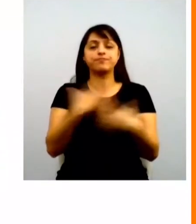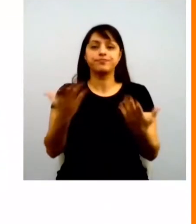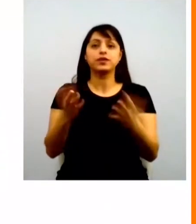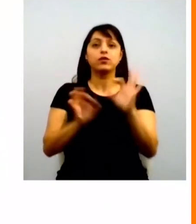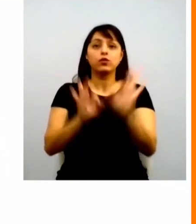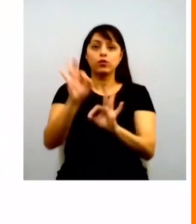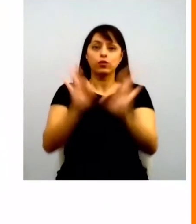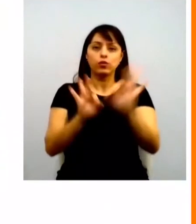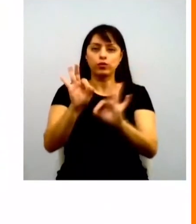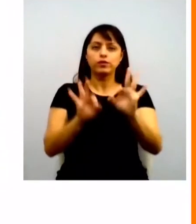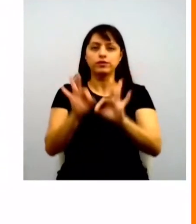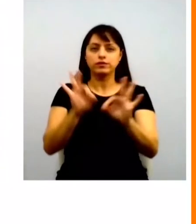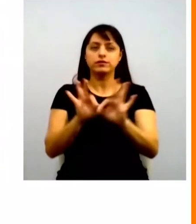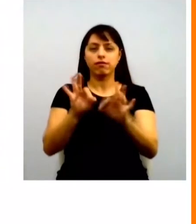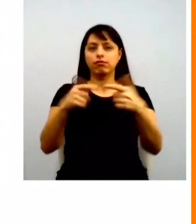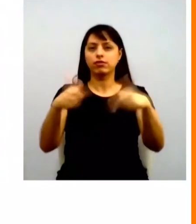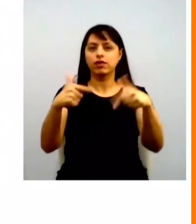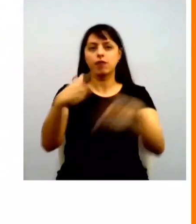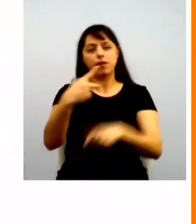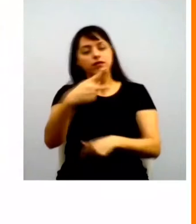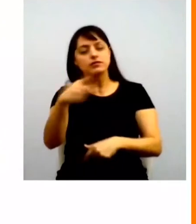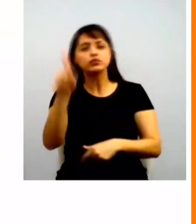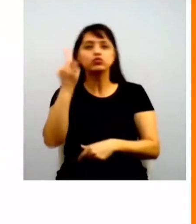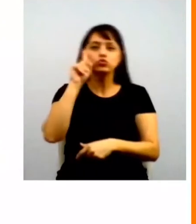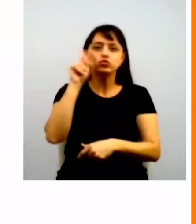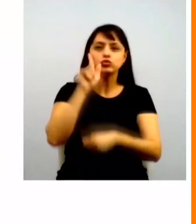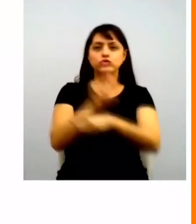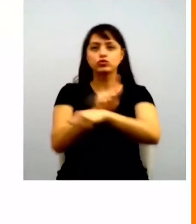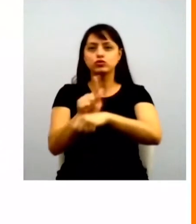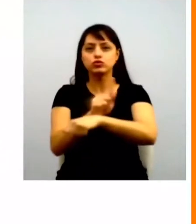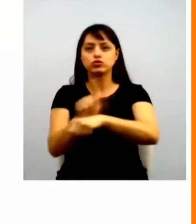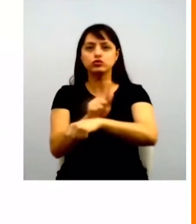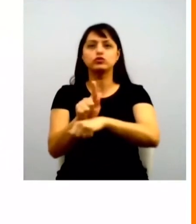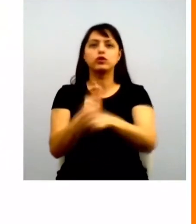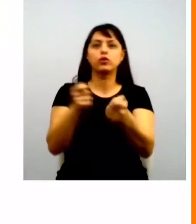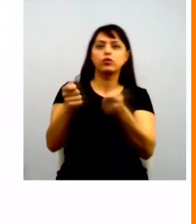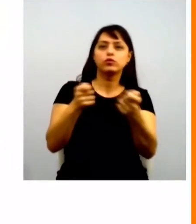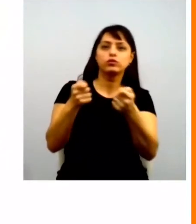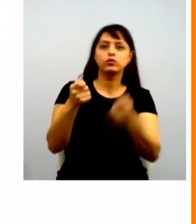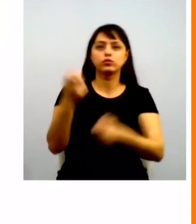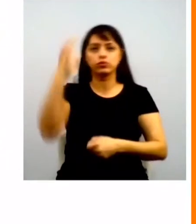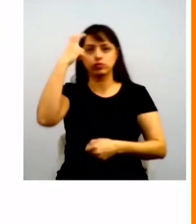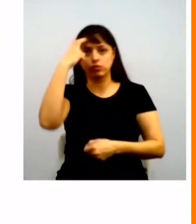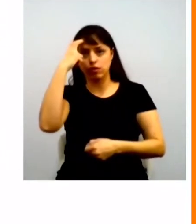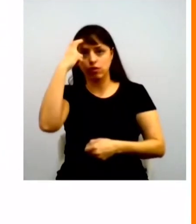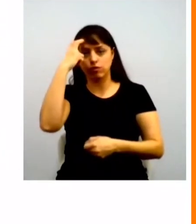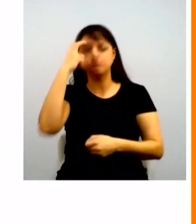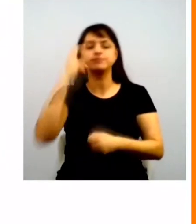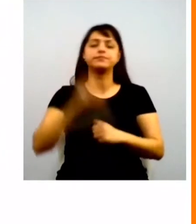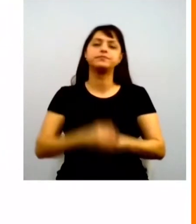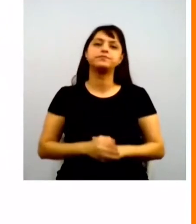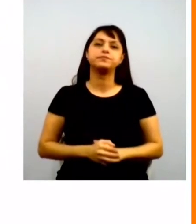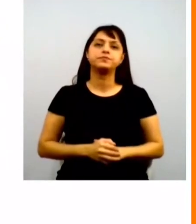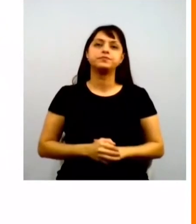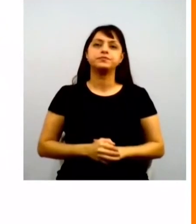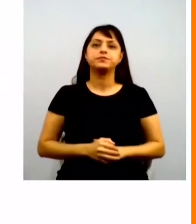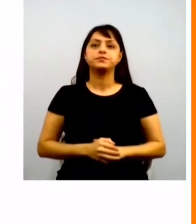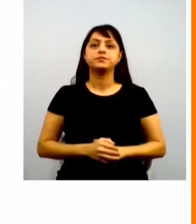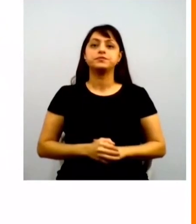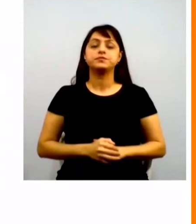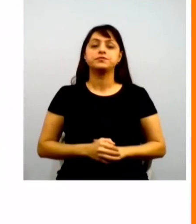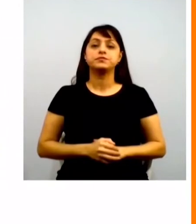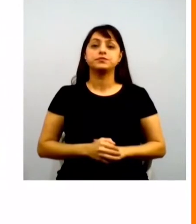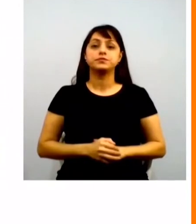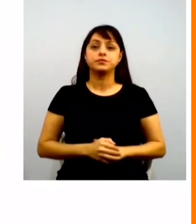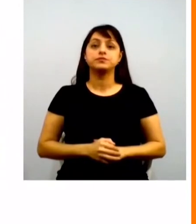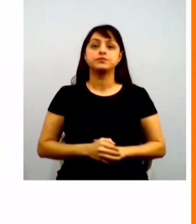trabalho cotidiano na gestão cultural e na produção cultural. Nesta reflexão em cultura e desenvolvimento